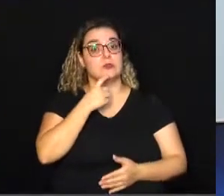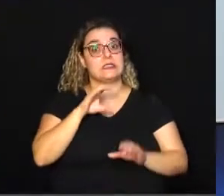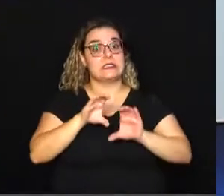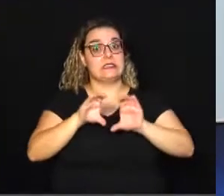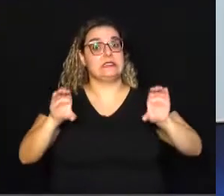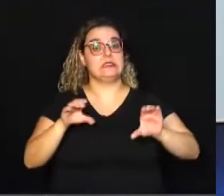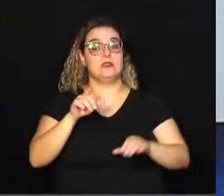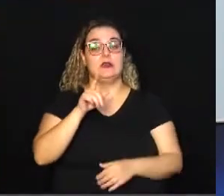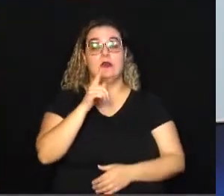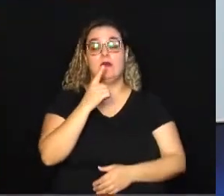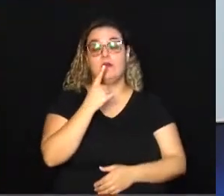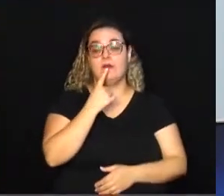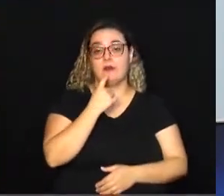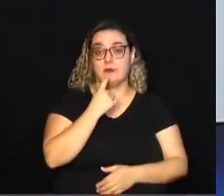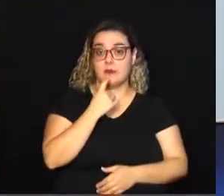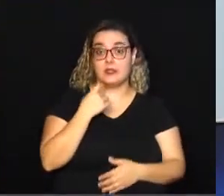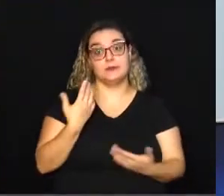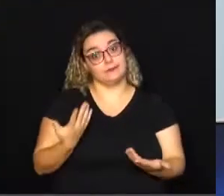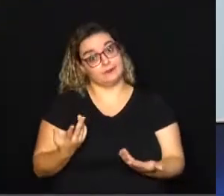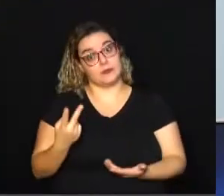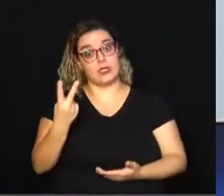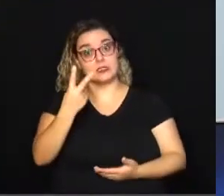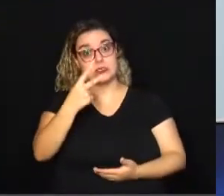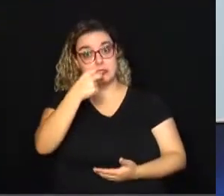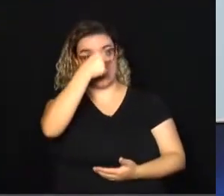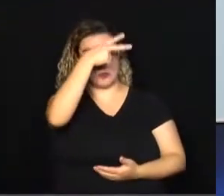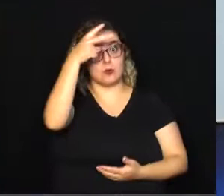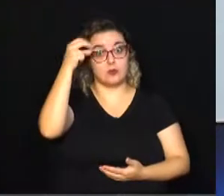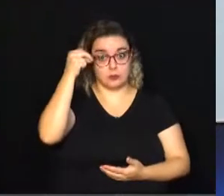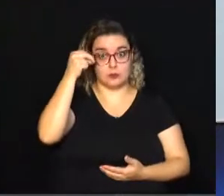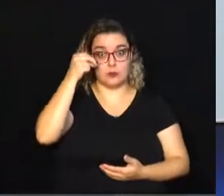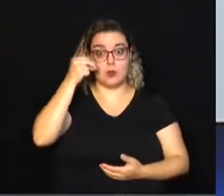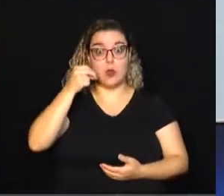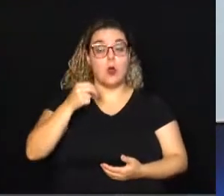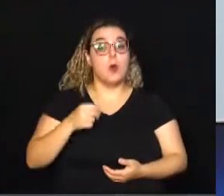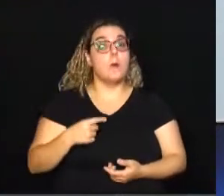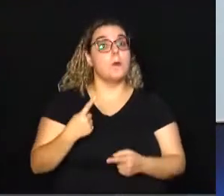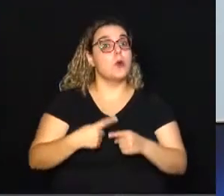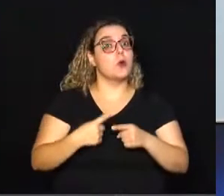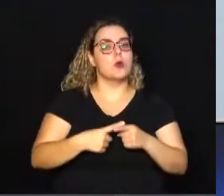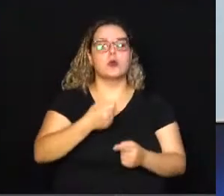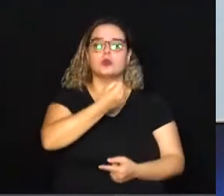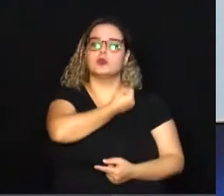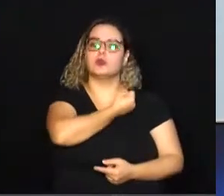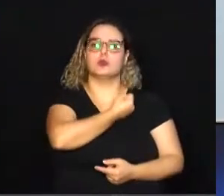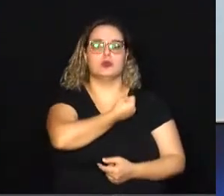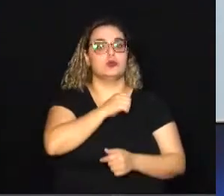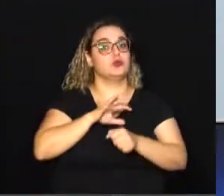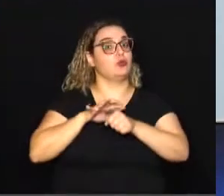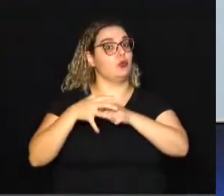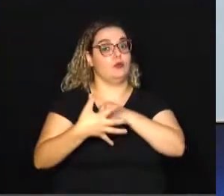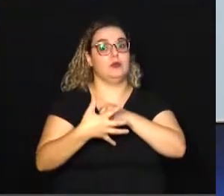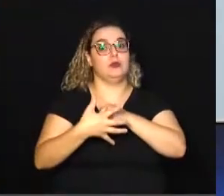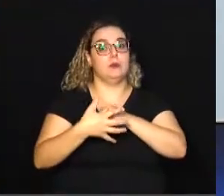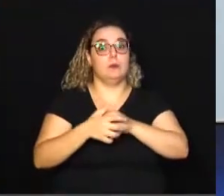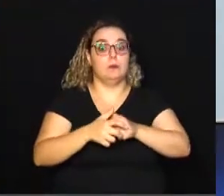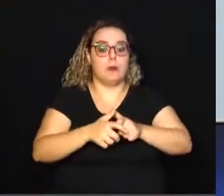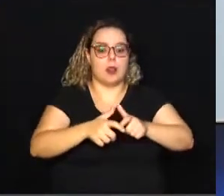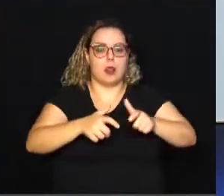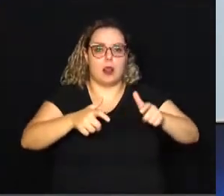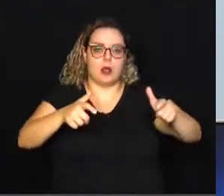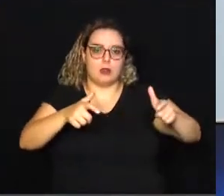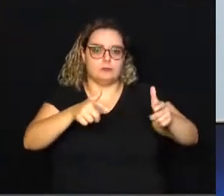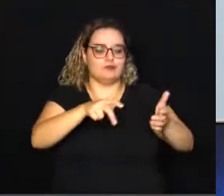Paulo, já que, segundo a Prefeitura, por conta do aumento do número de casos de Covid-19 e de internações,